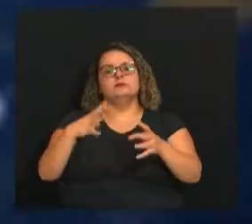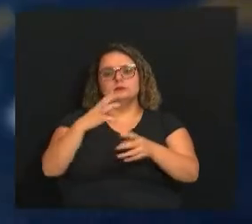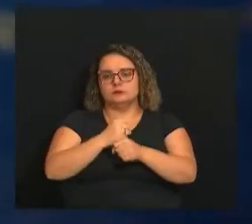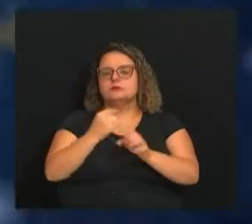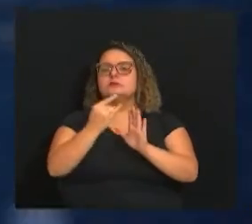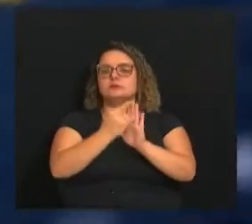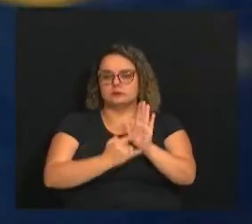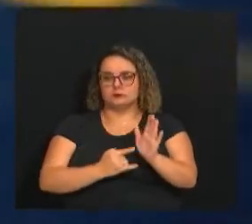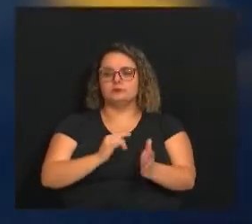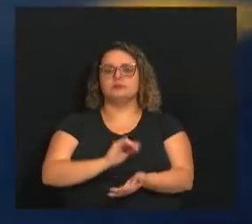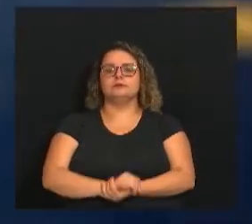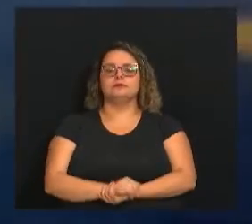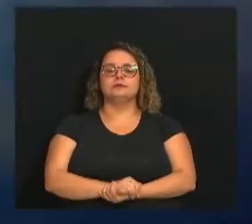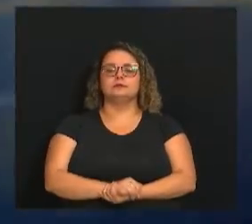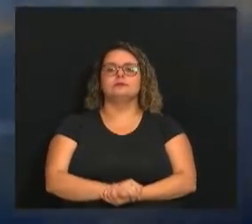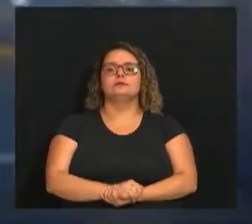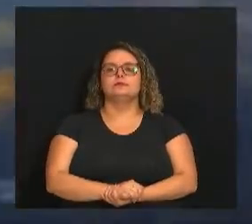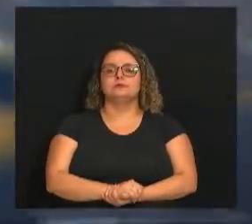renda.